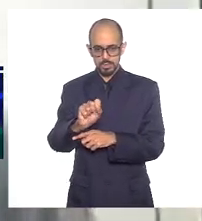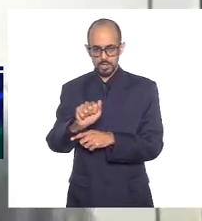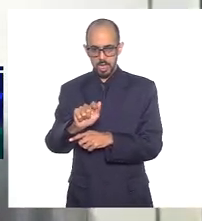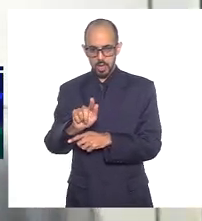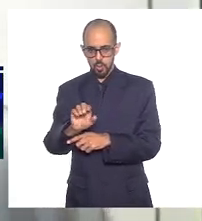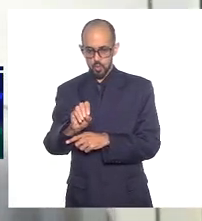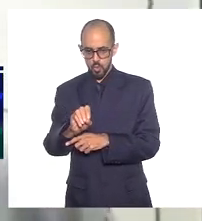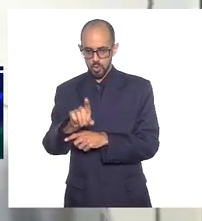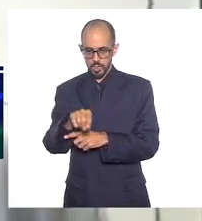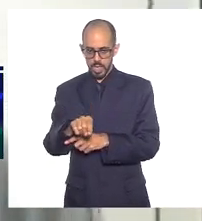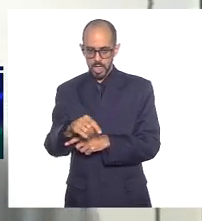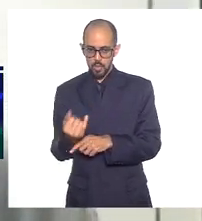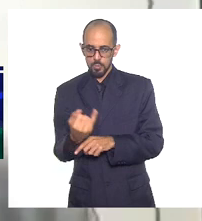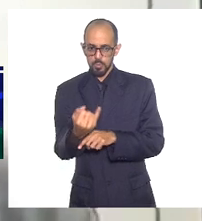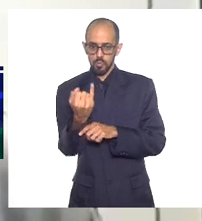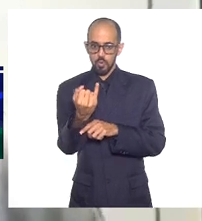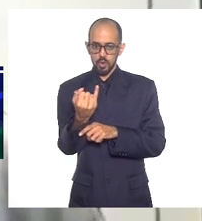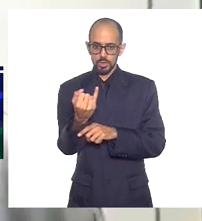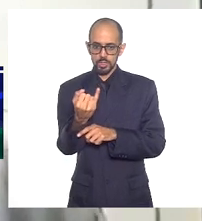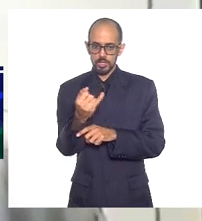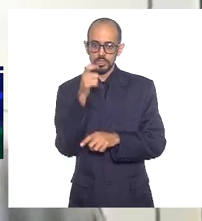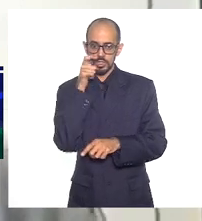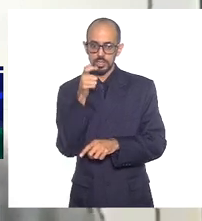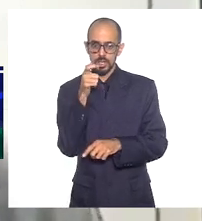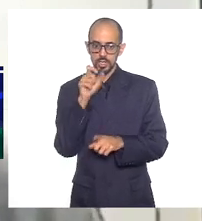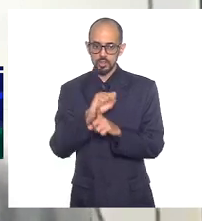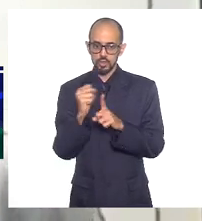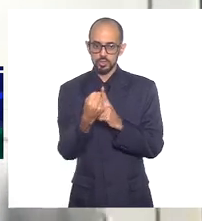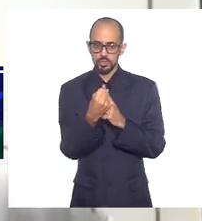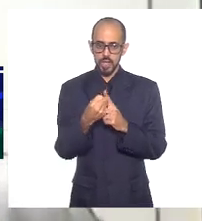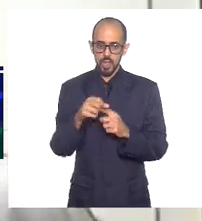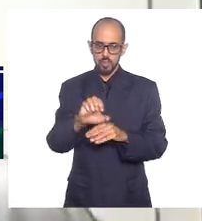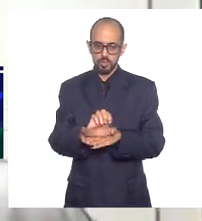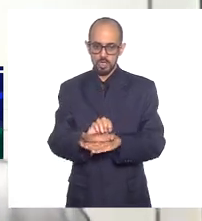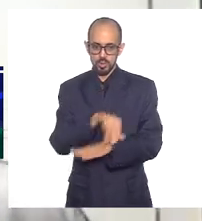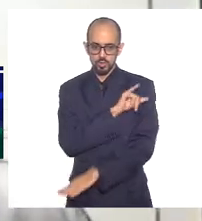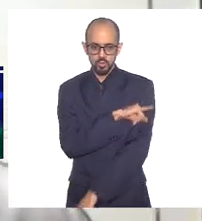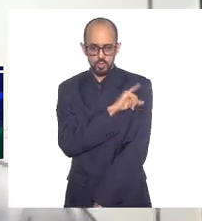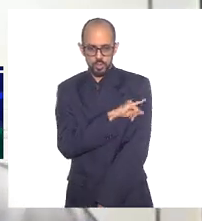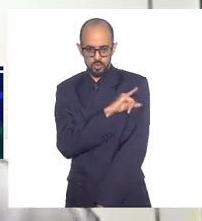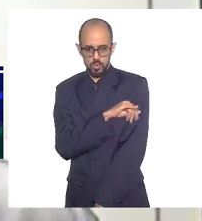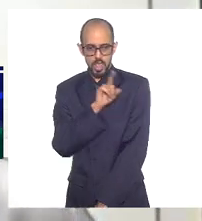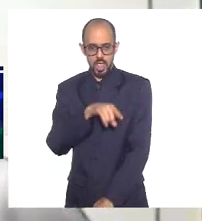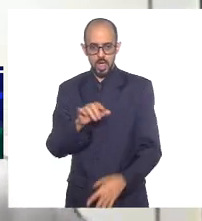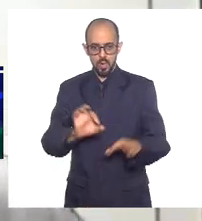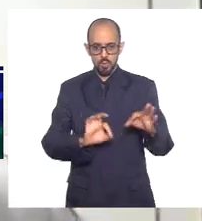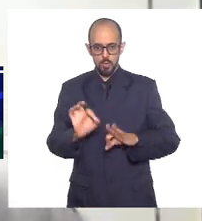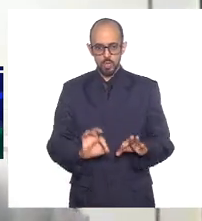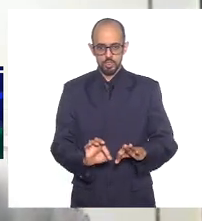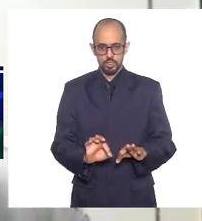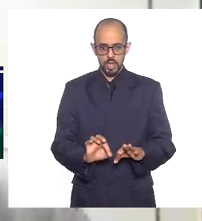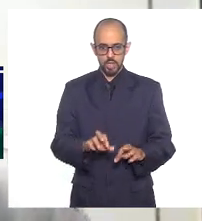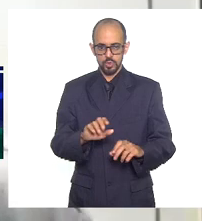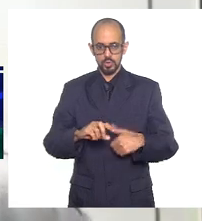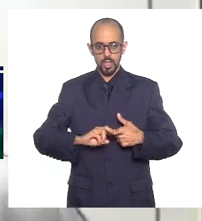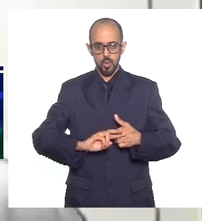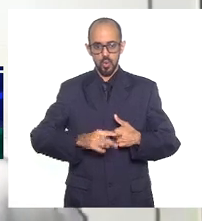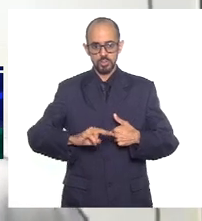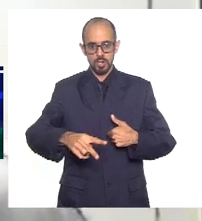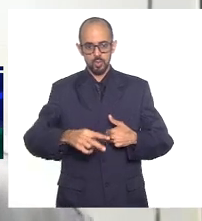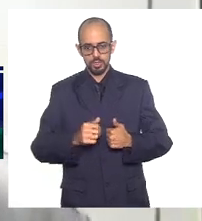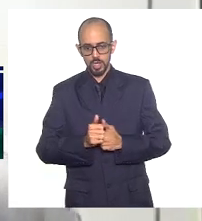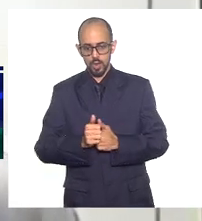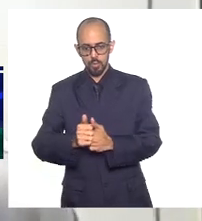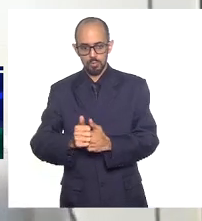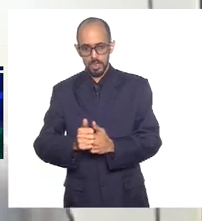interesse social para o estado do Rio de Janeiro ele é um projeto que é fruto do processo de acompanhamento do